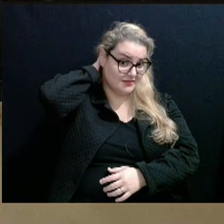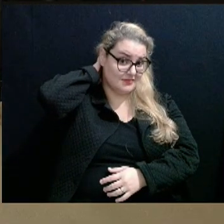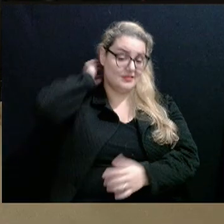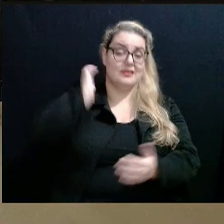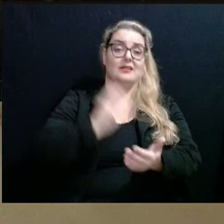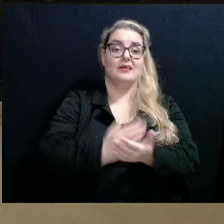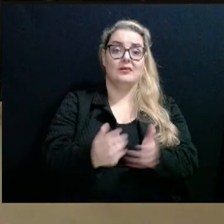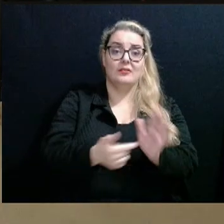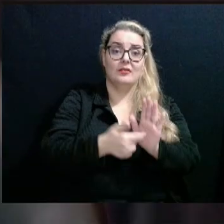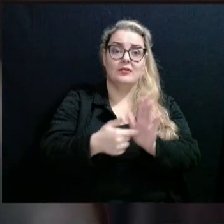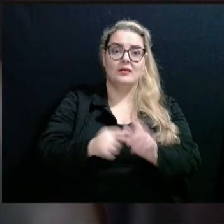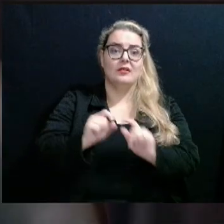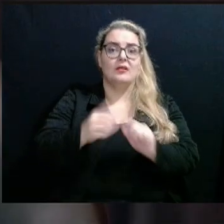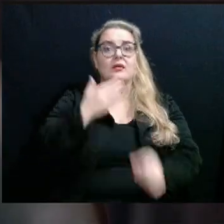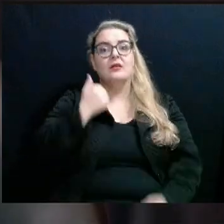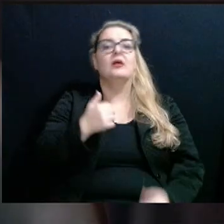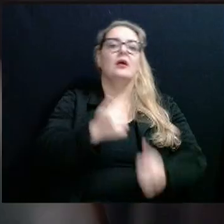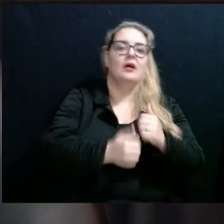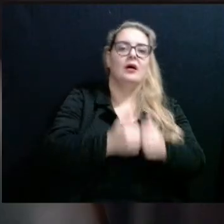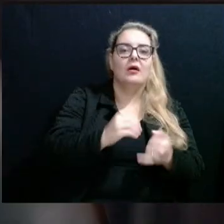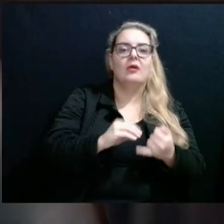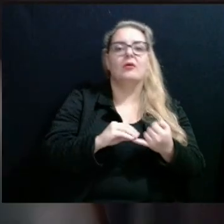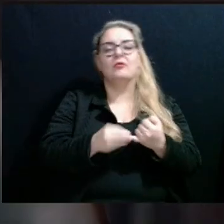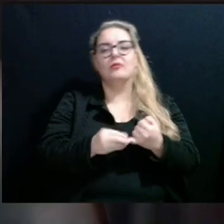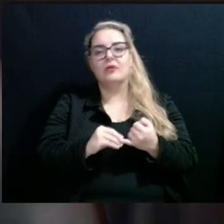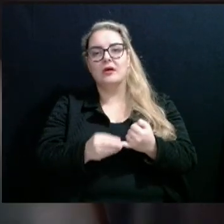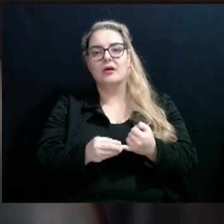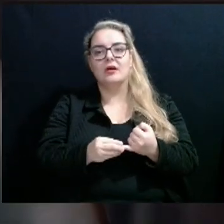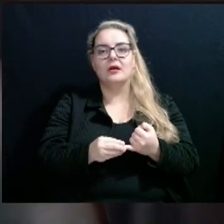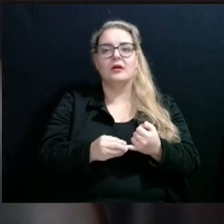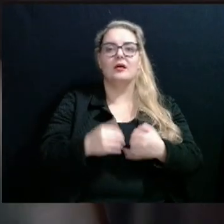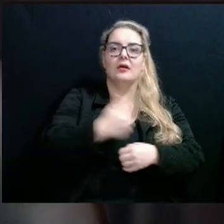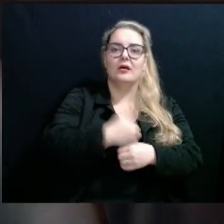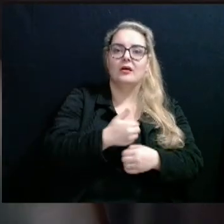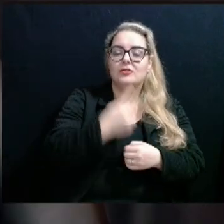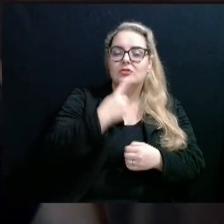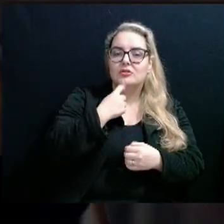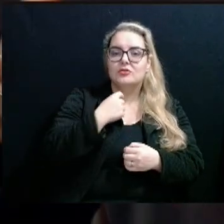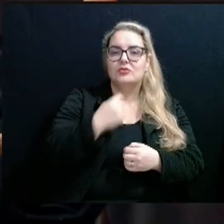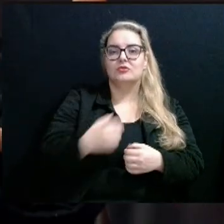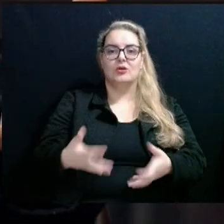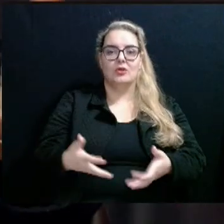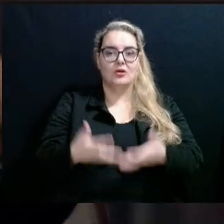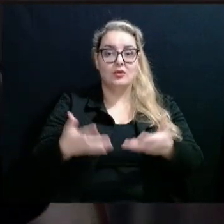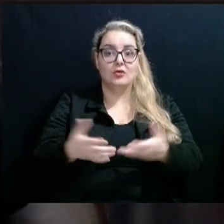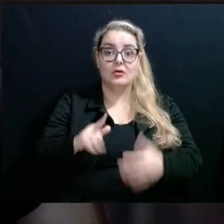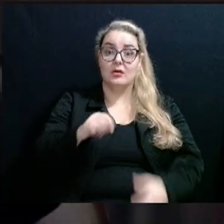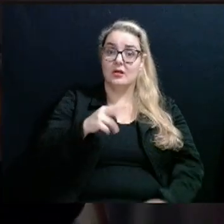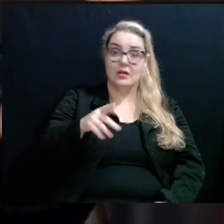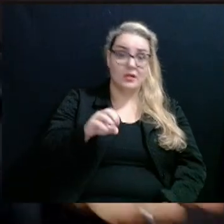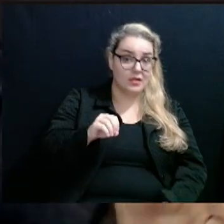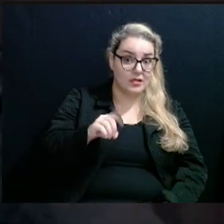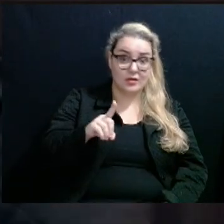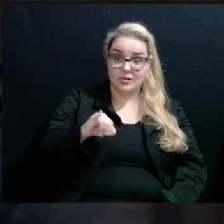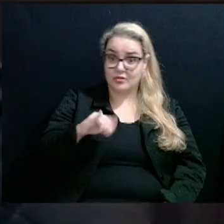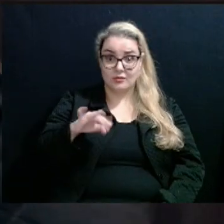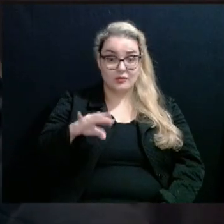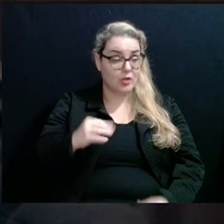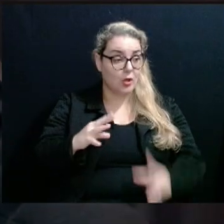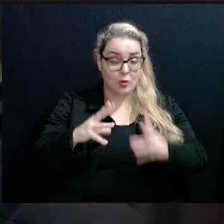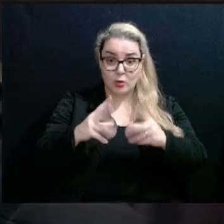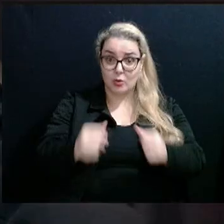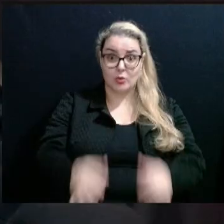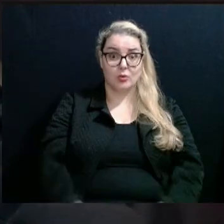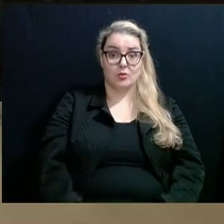Como arroz, feijão, tomate, alface, grão de bico, eu como tudo. Tudo que tem mundo dentro da enorme.